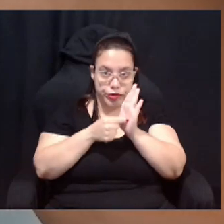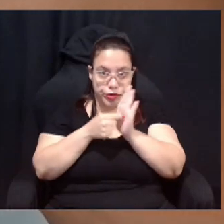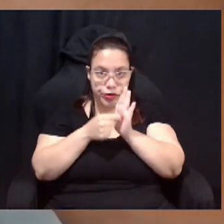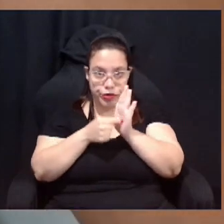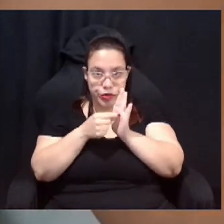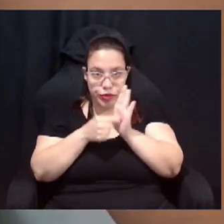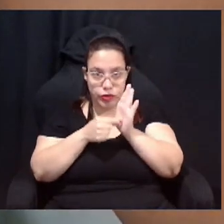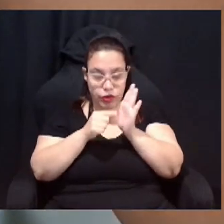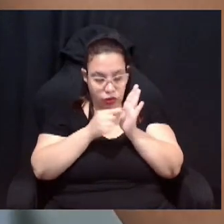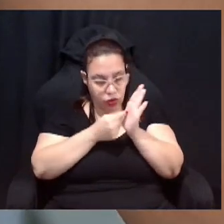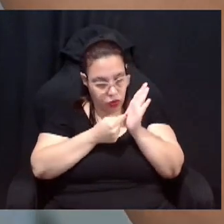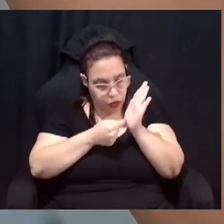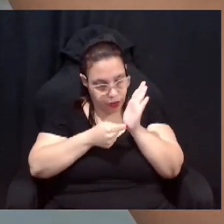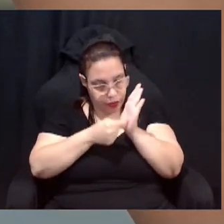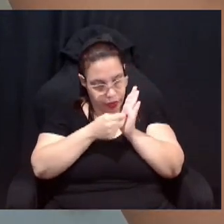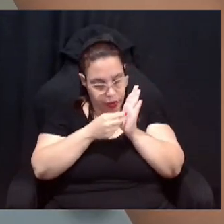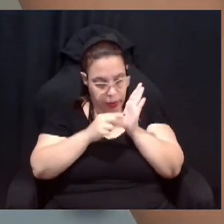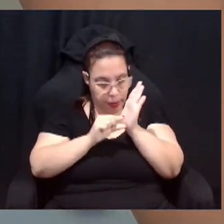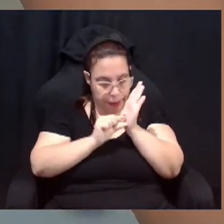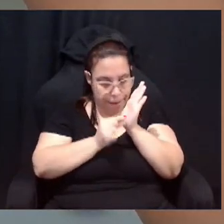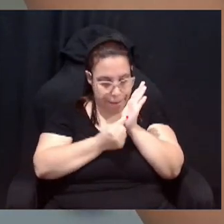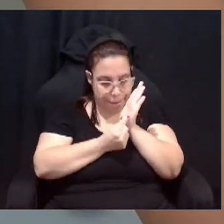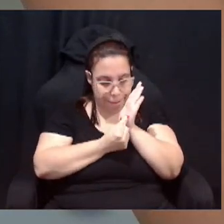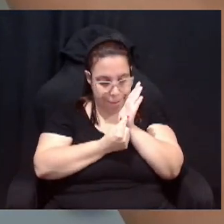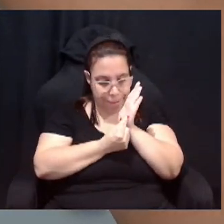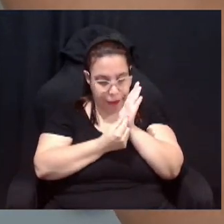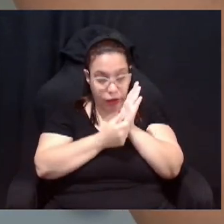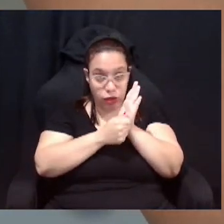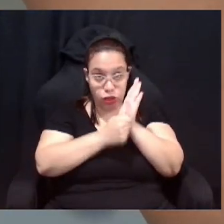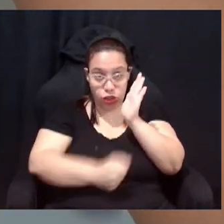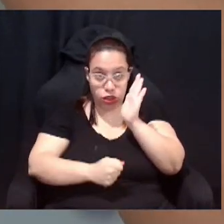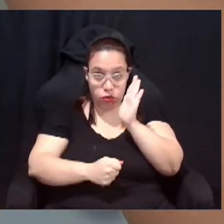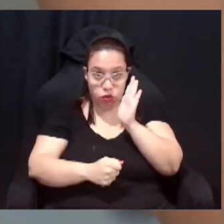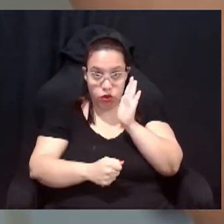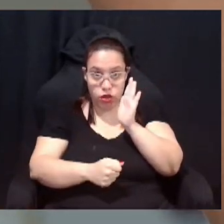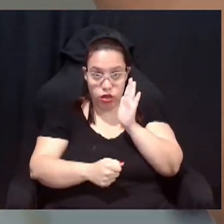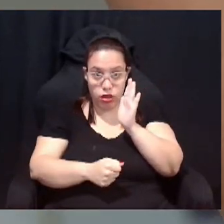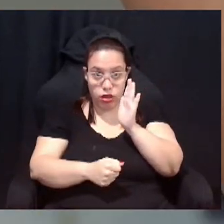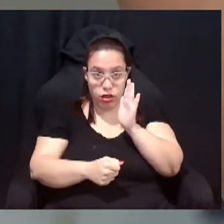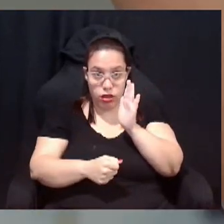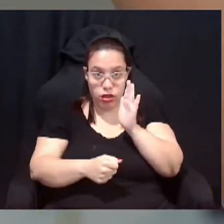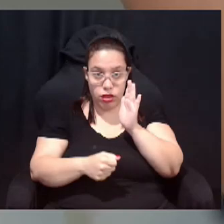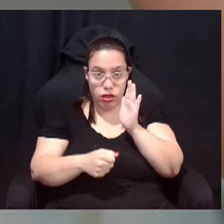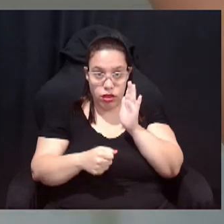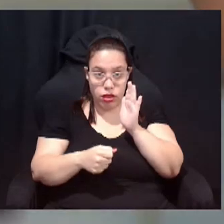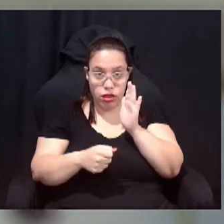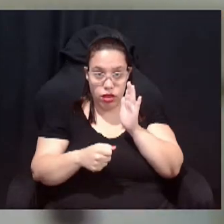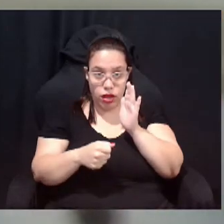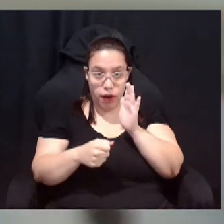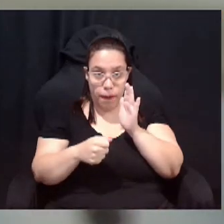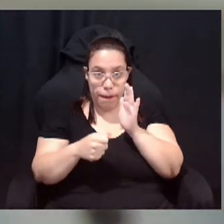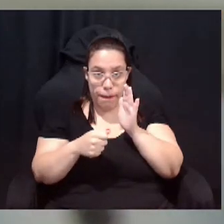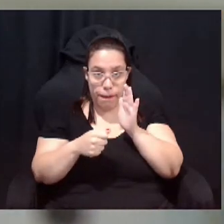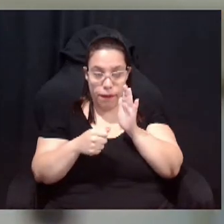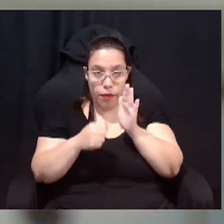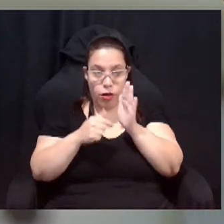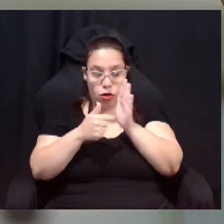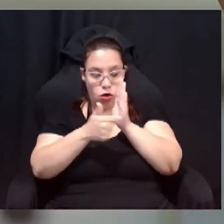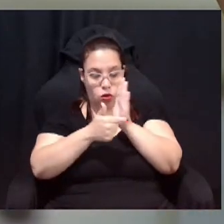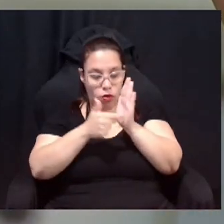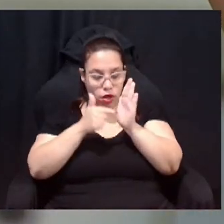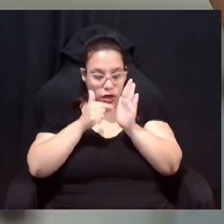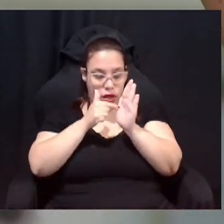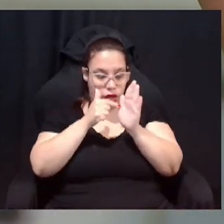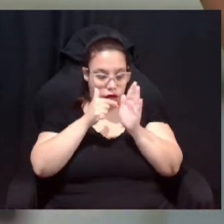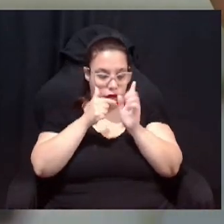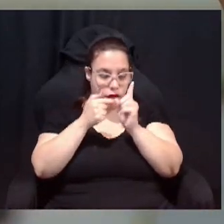nos nossos dedos, ele seja puxado por dentro, porque a gente tá, ó, criando uma capa ao redor dele. Tá. Então tem